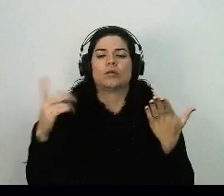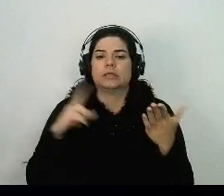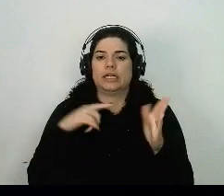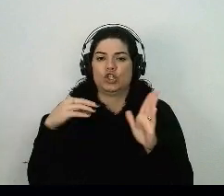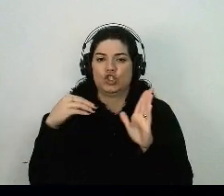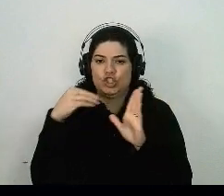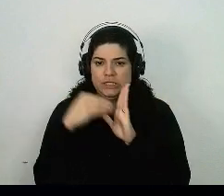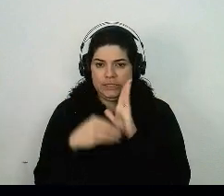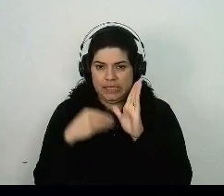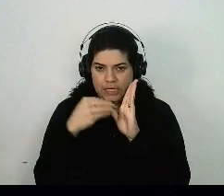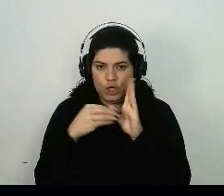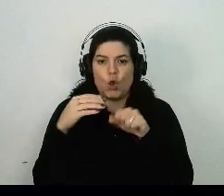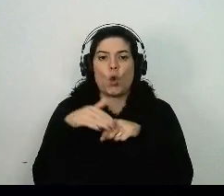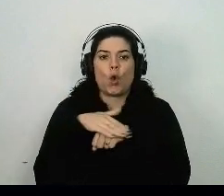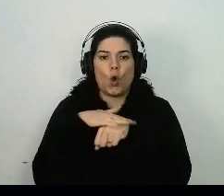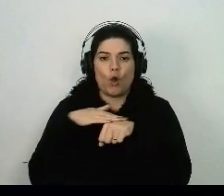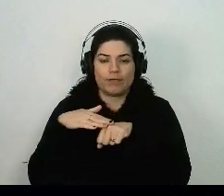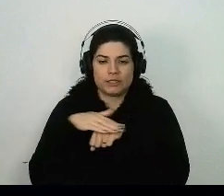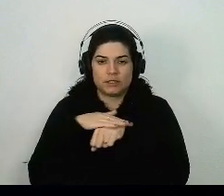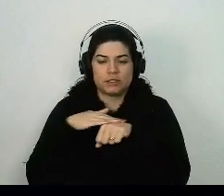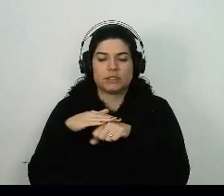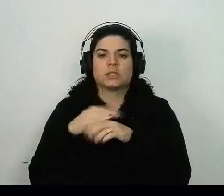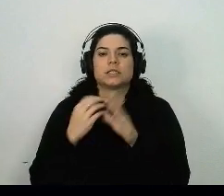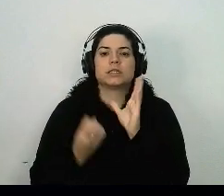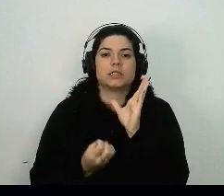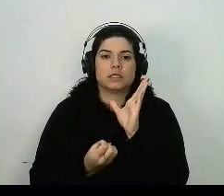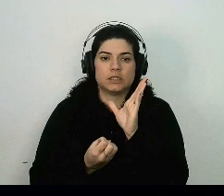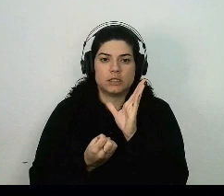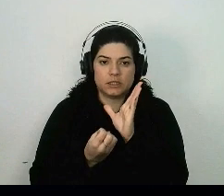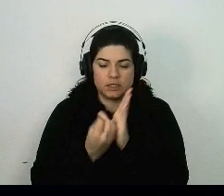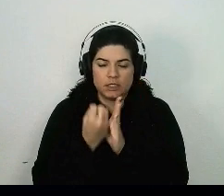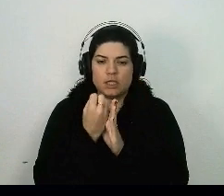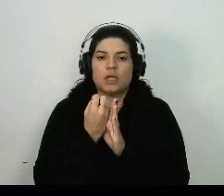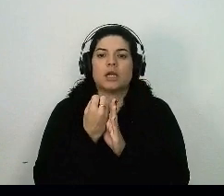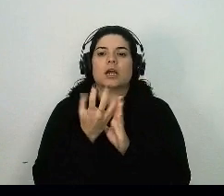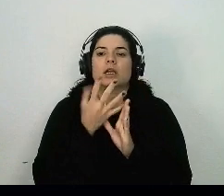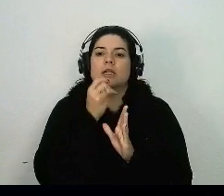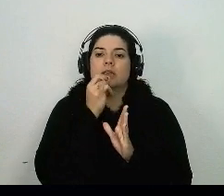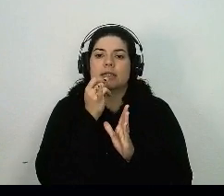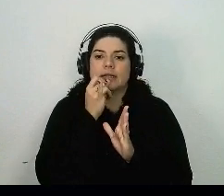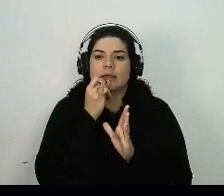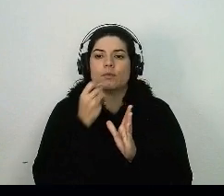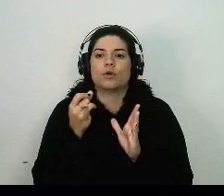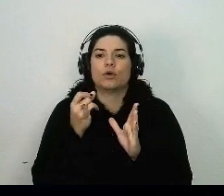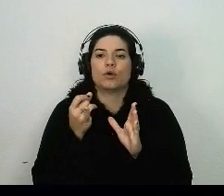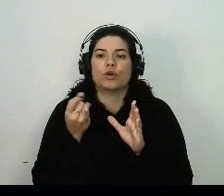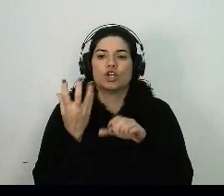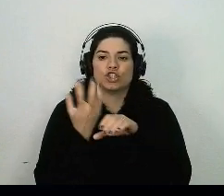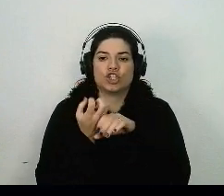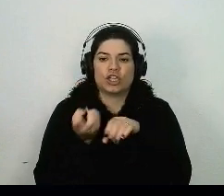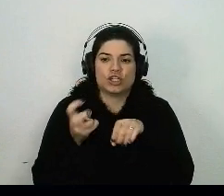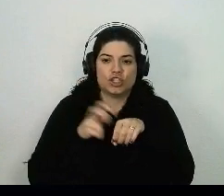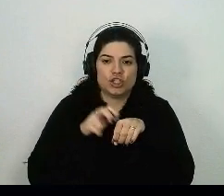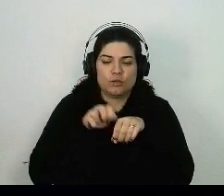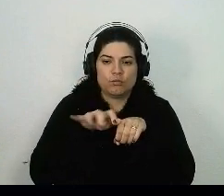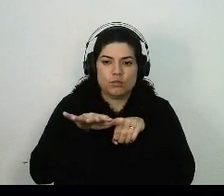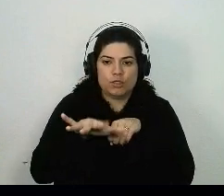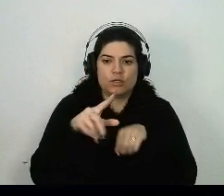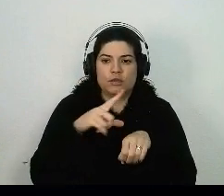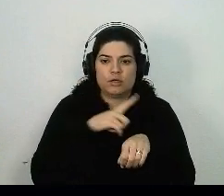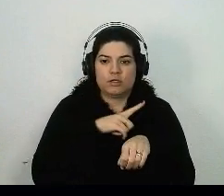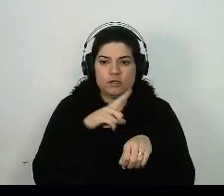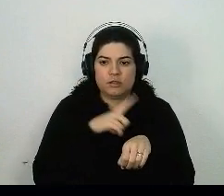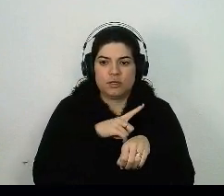conversacional, tá? Que a gente cria interfaces como a de um chatbot, Tá até o próprio ChatGPT, não deixa de ser um